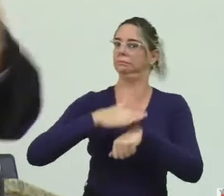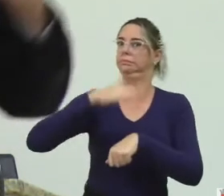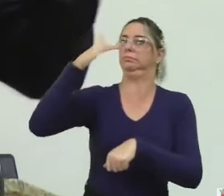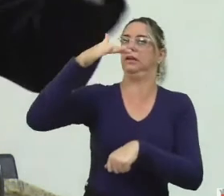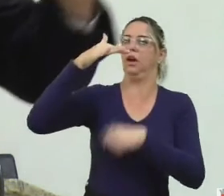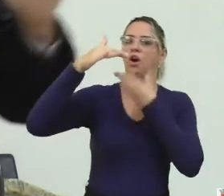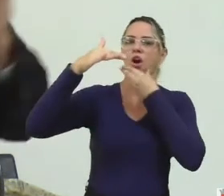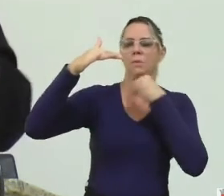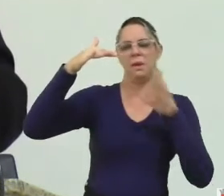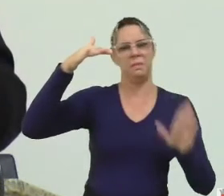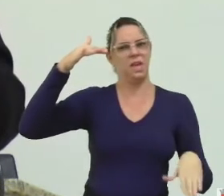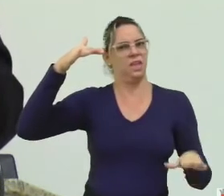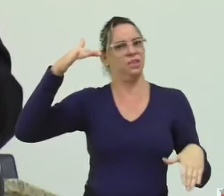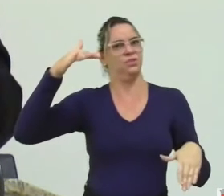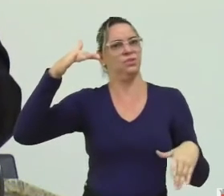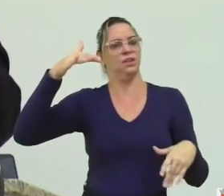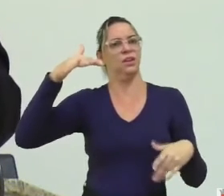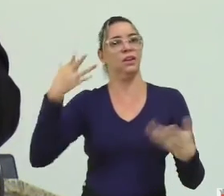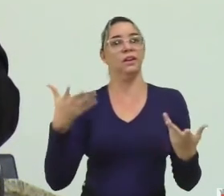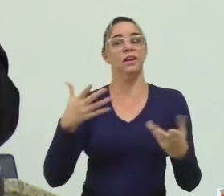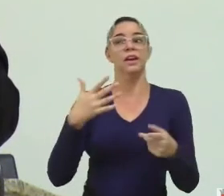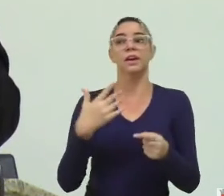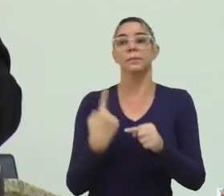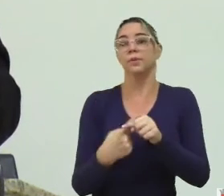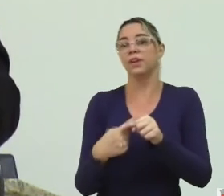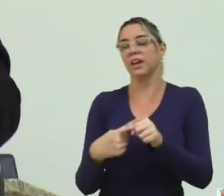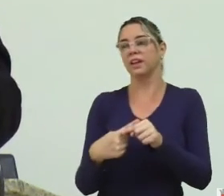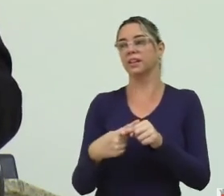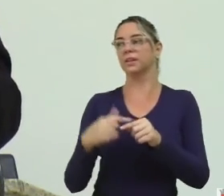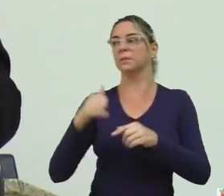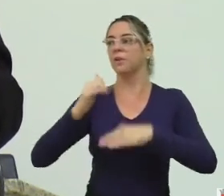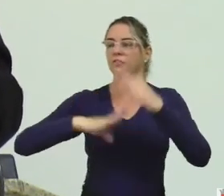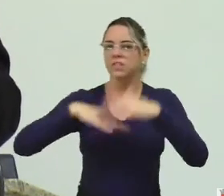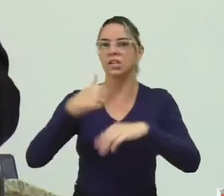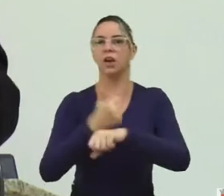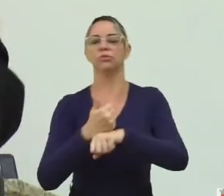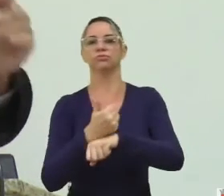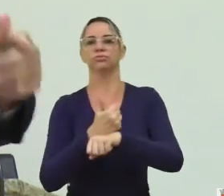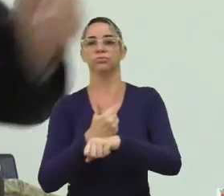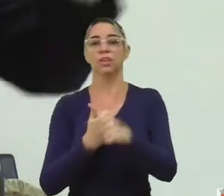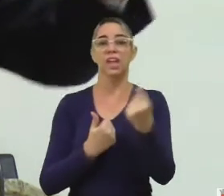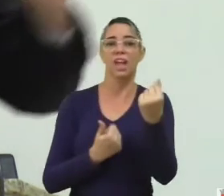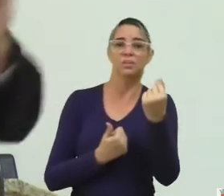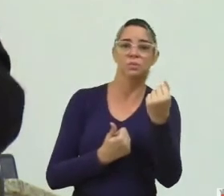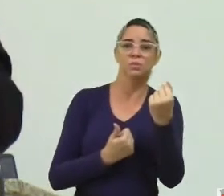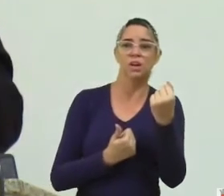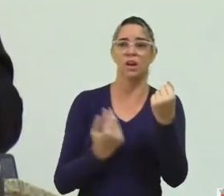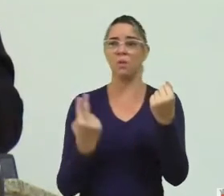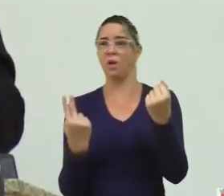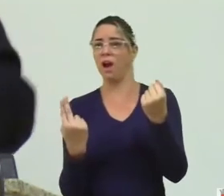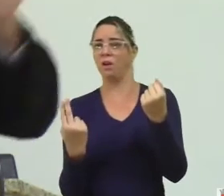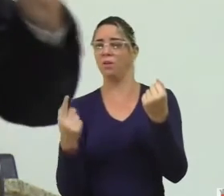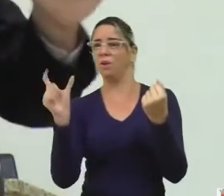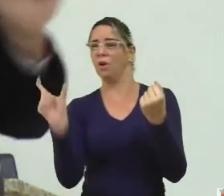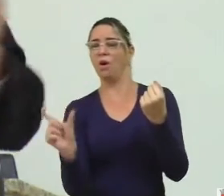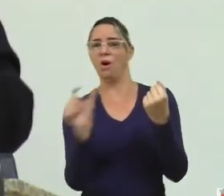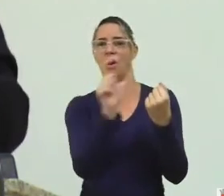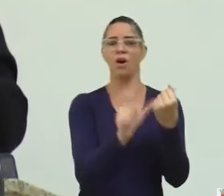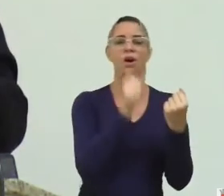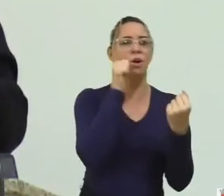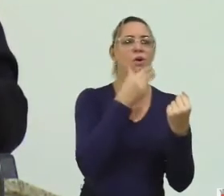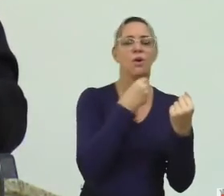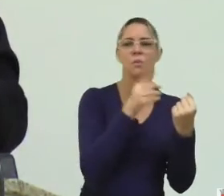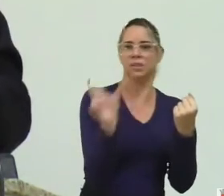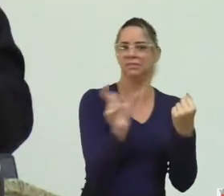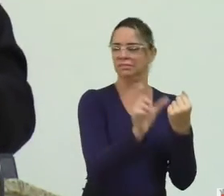homens, e porque exerce um cargo, não recebe o valor que o homem receberia se estivesse